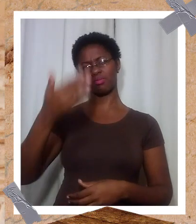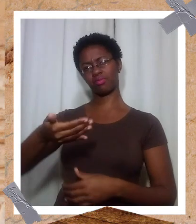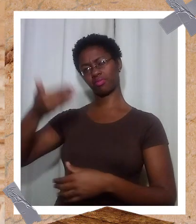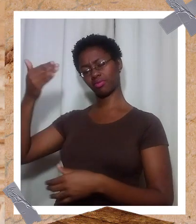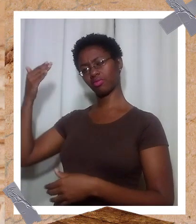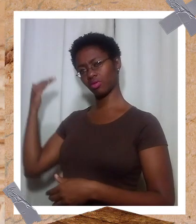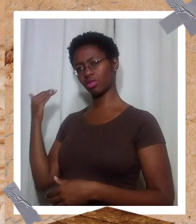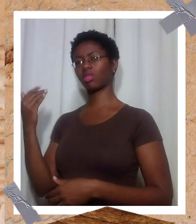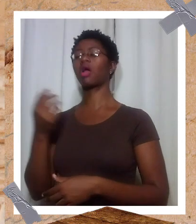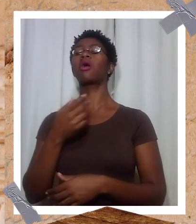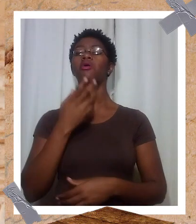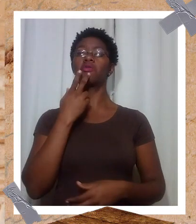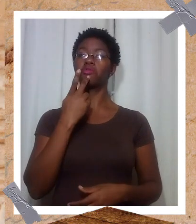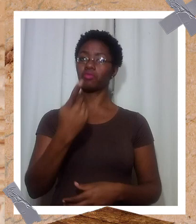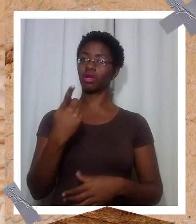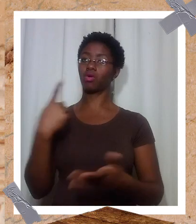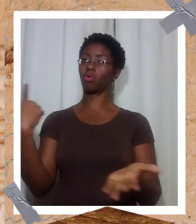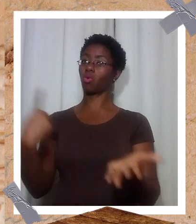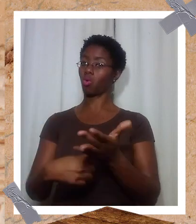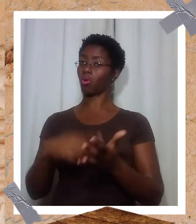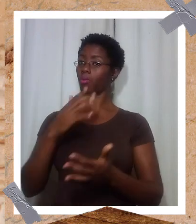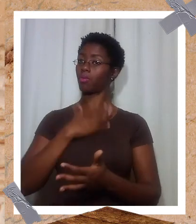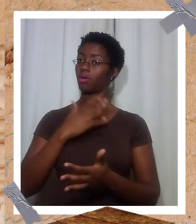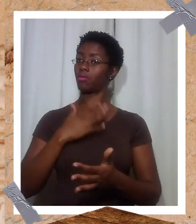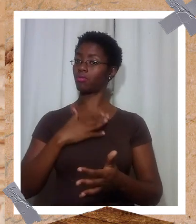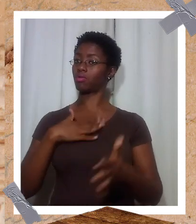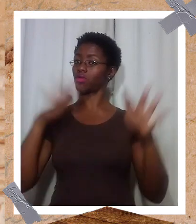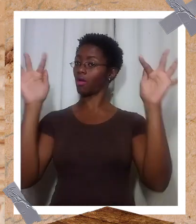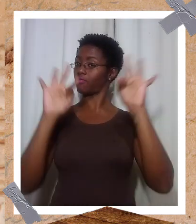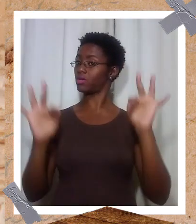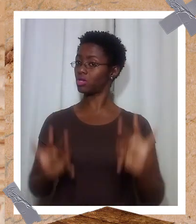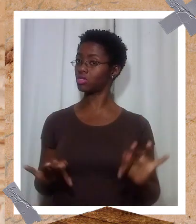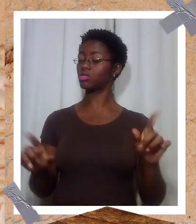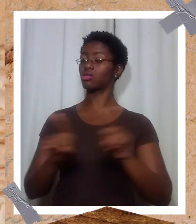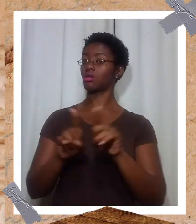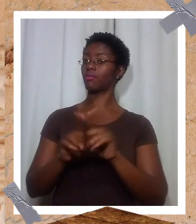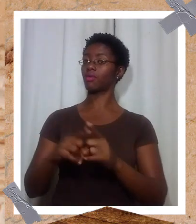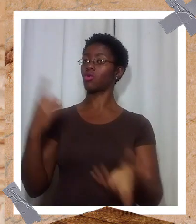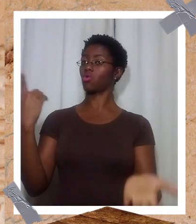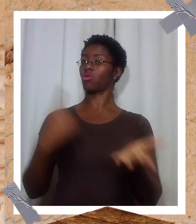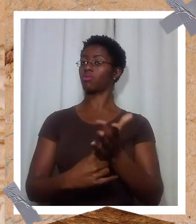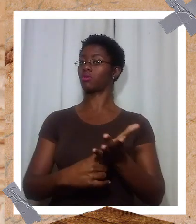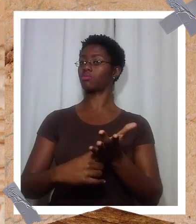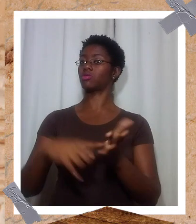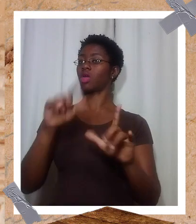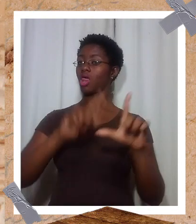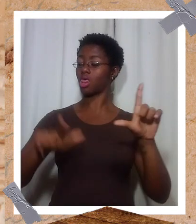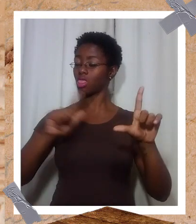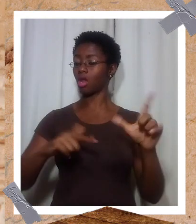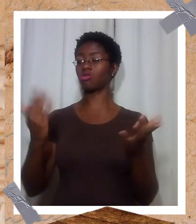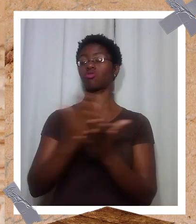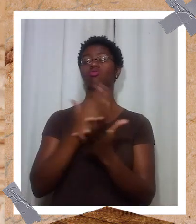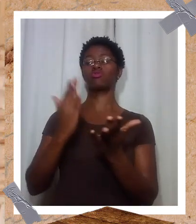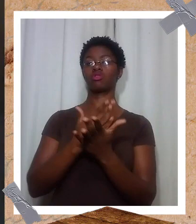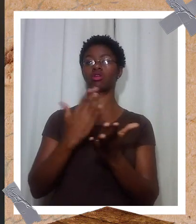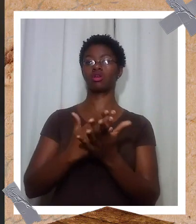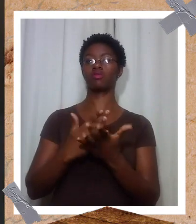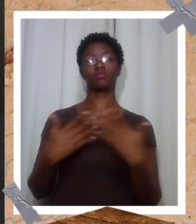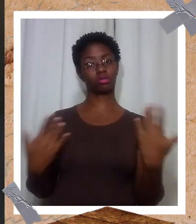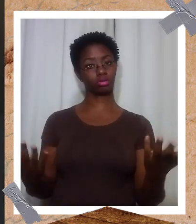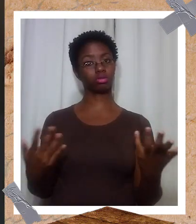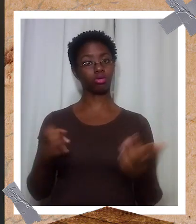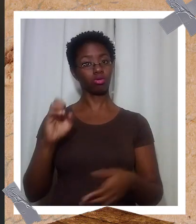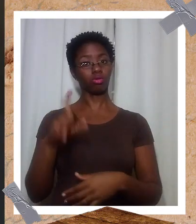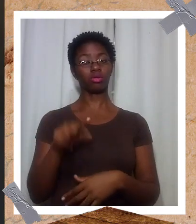eu falei do meu compromisso com a felicidade e do meu compromisso com o livro e com a literatura? Então acho que está